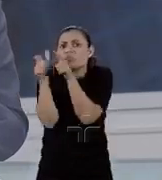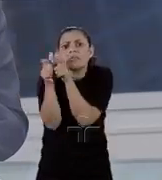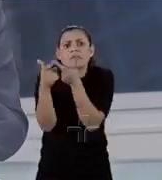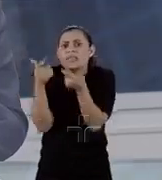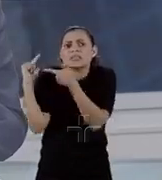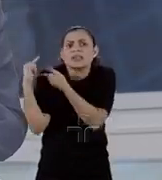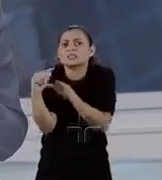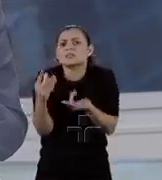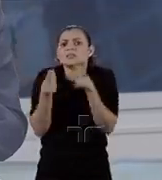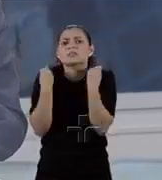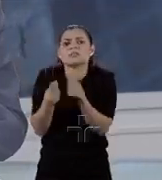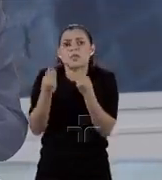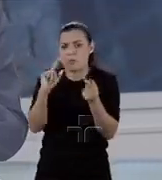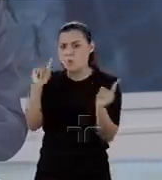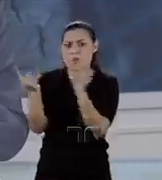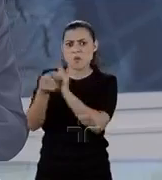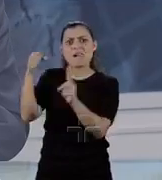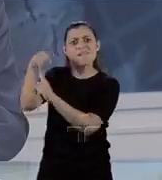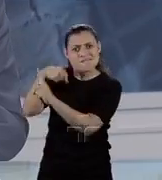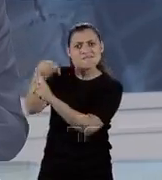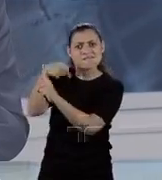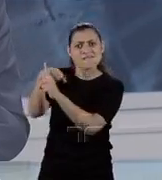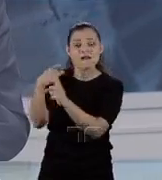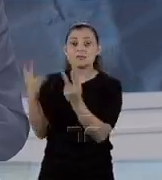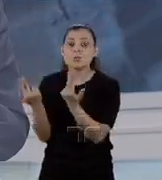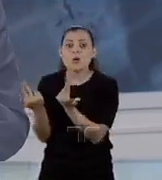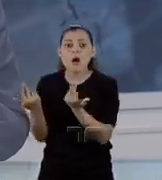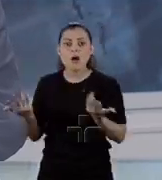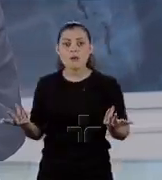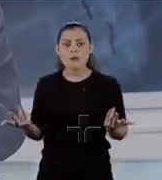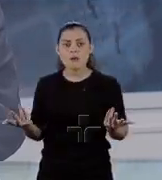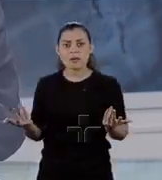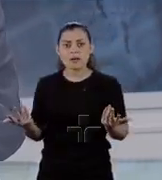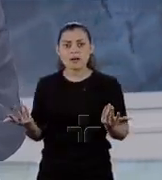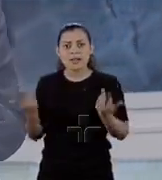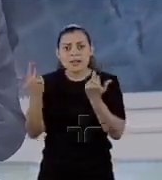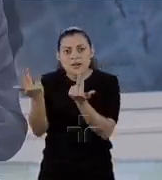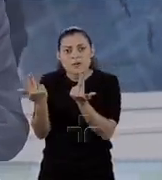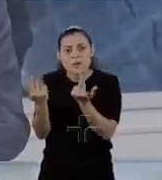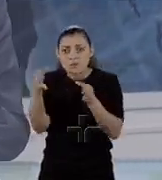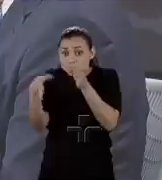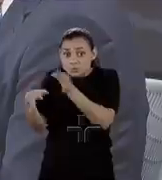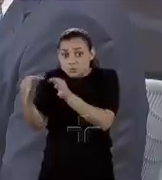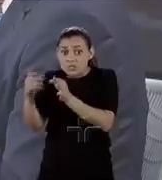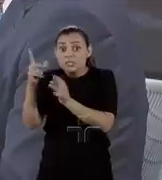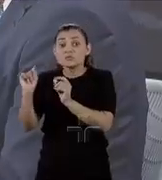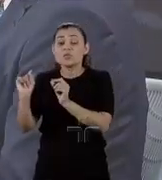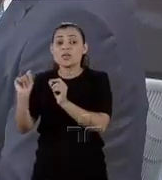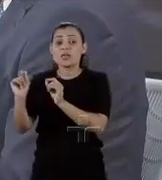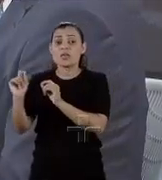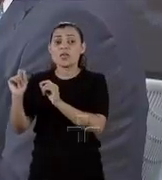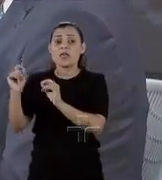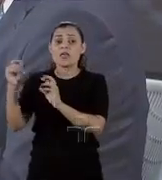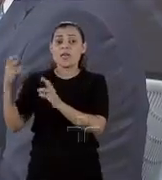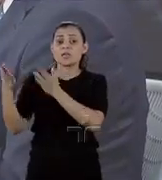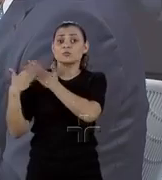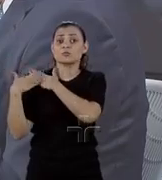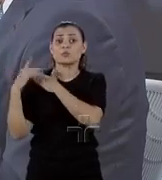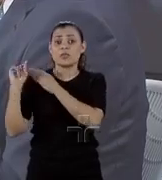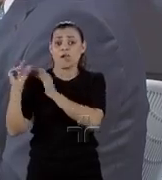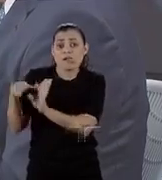não compreende a importância da paz social que traz o judiciário, né, o papel do magistrado.